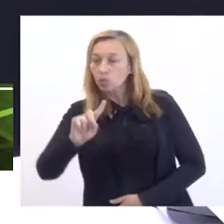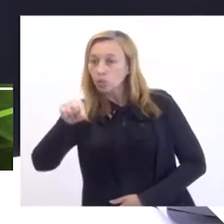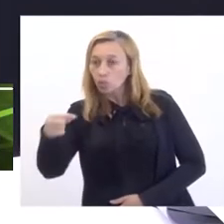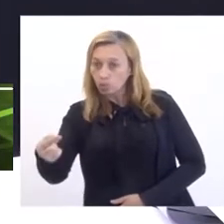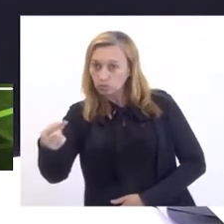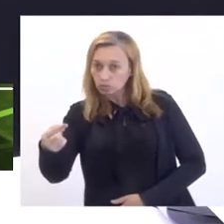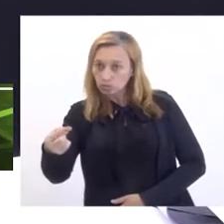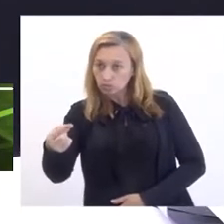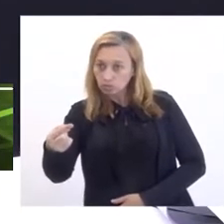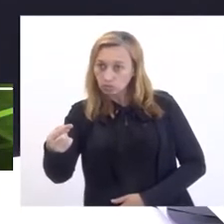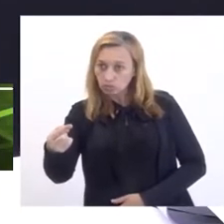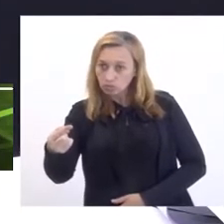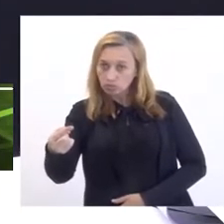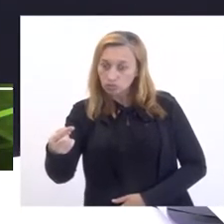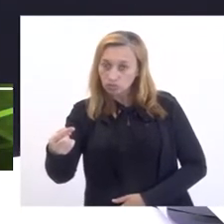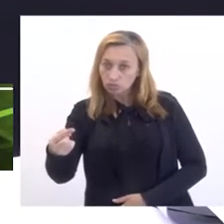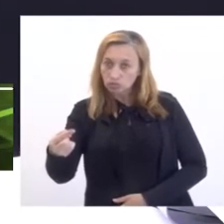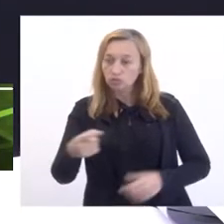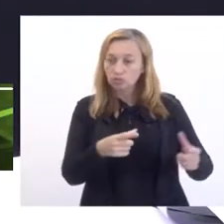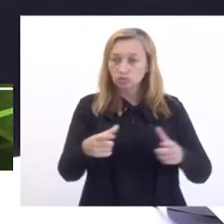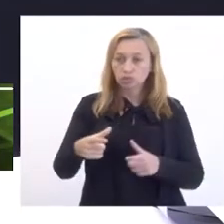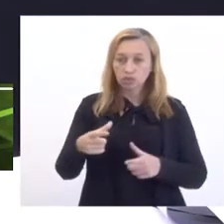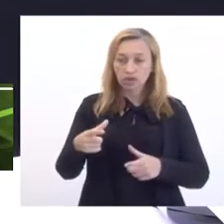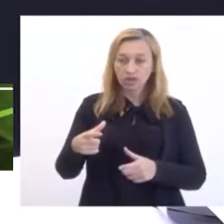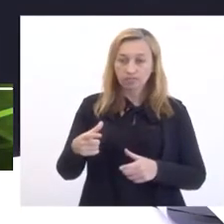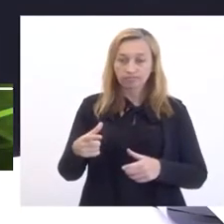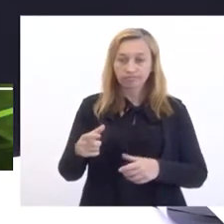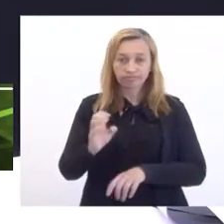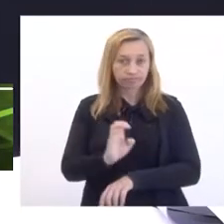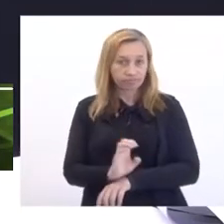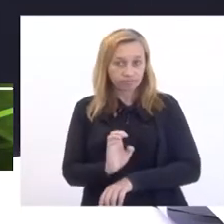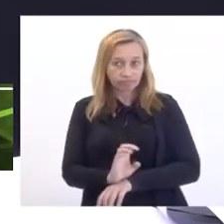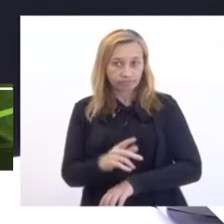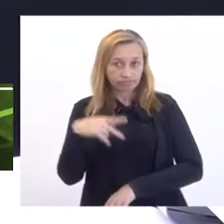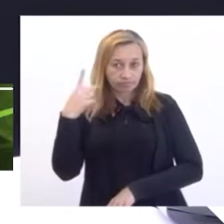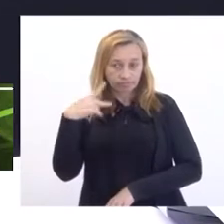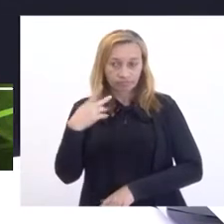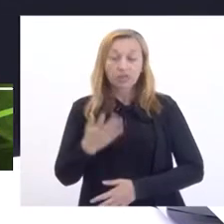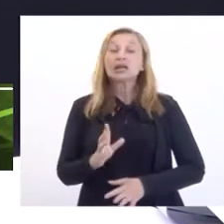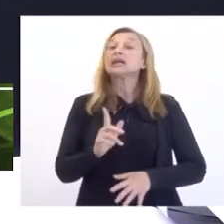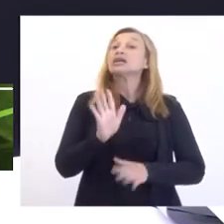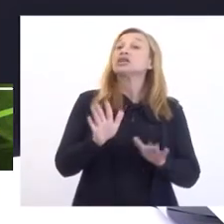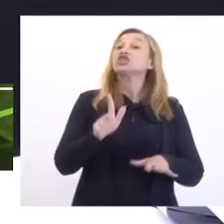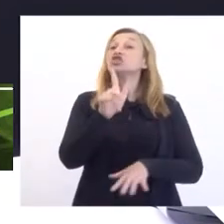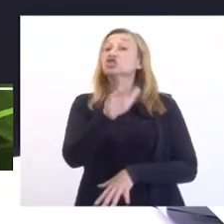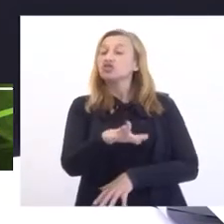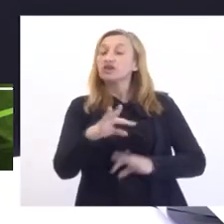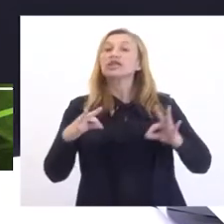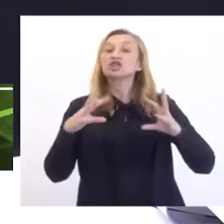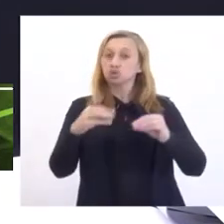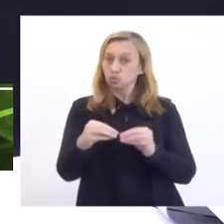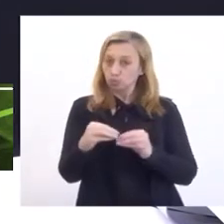nos parlamentos estaduais. Não tem precedente. Porque é diferente de tudo.